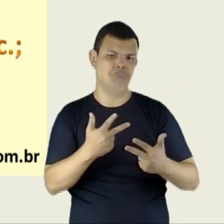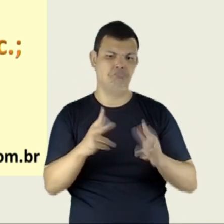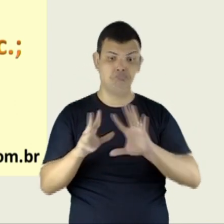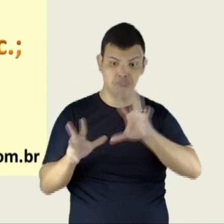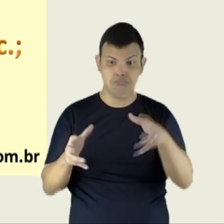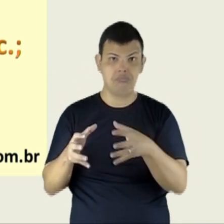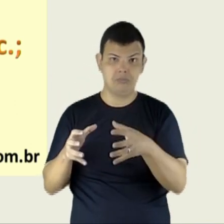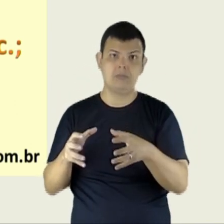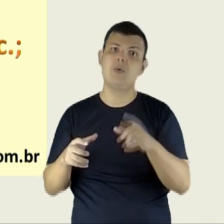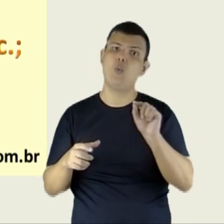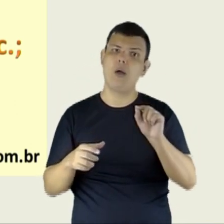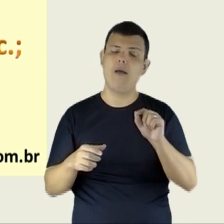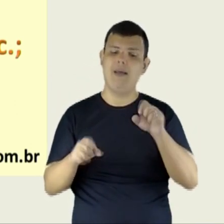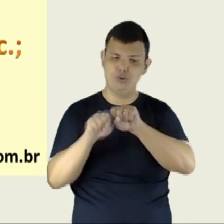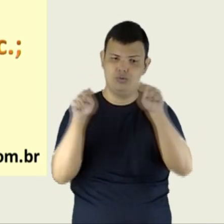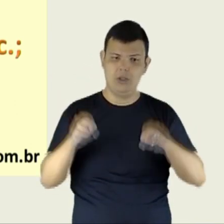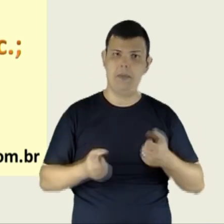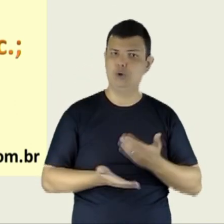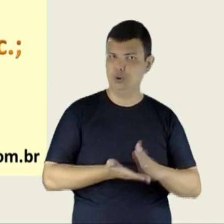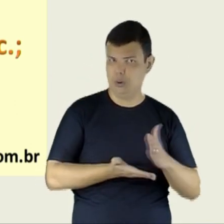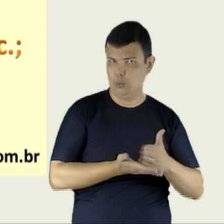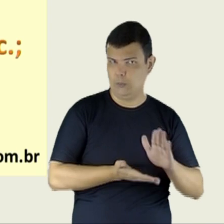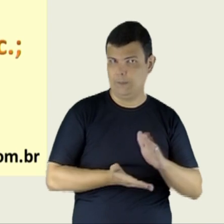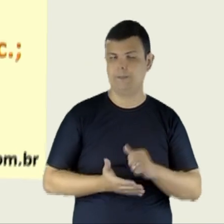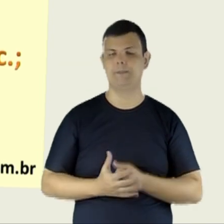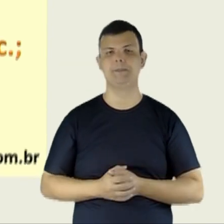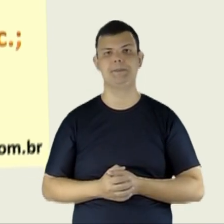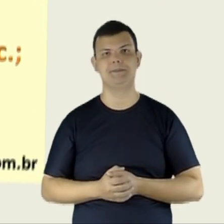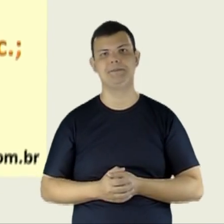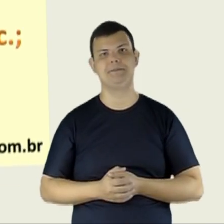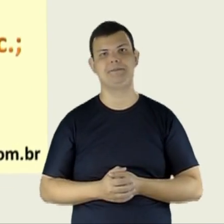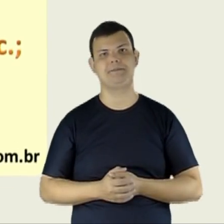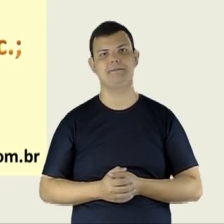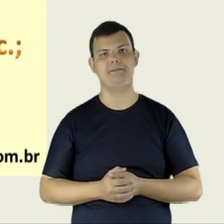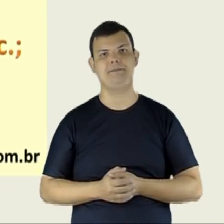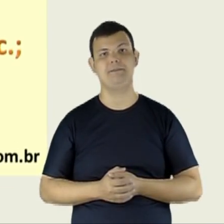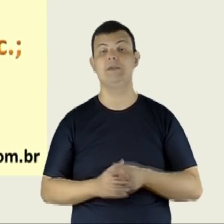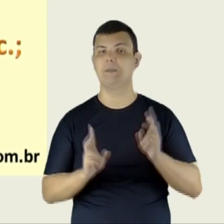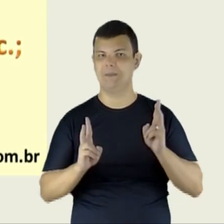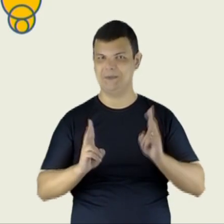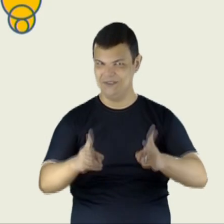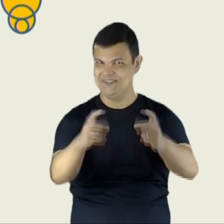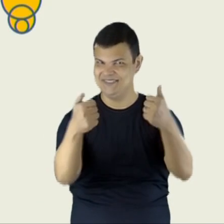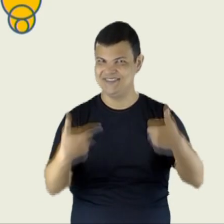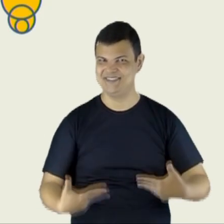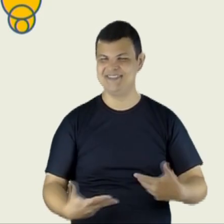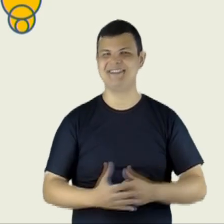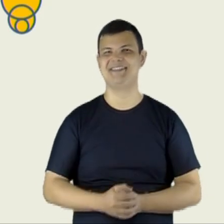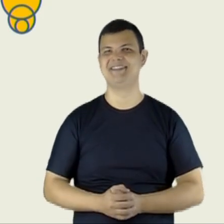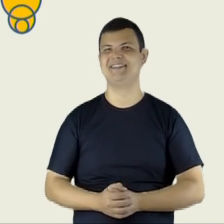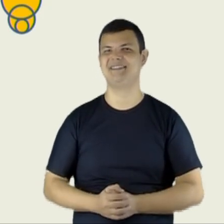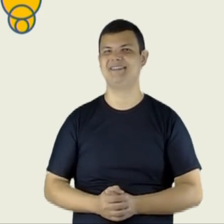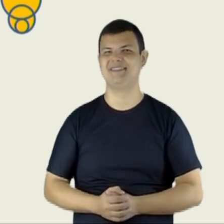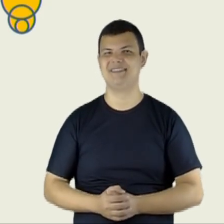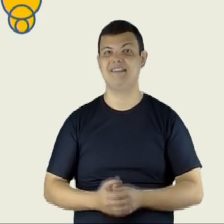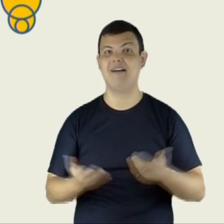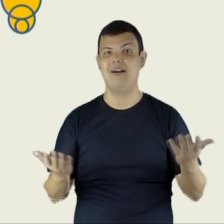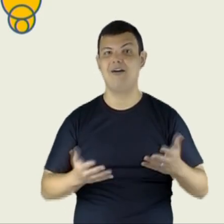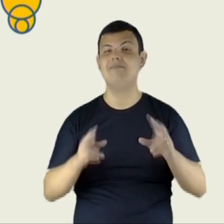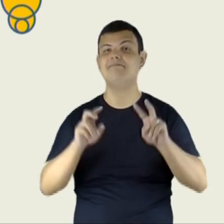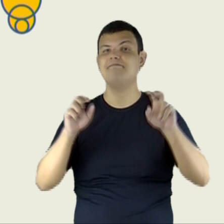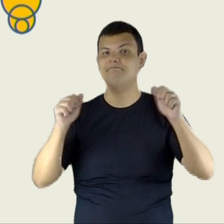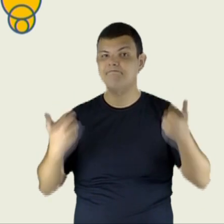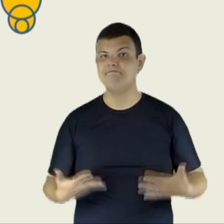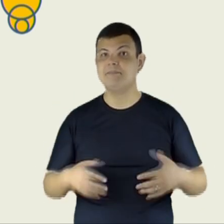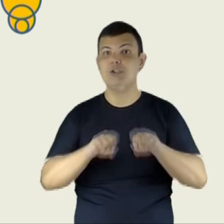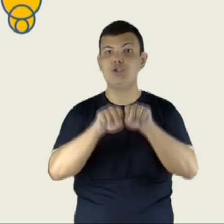parte do sistema excretor, tá? Vamos aí, continuando. Então, agora a gente vai falar